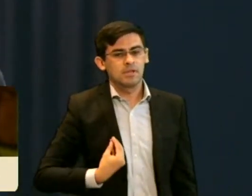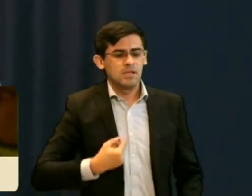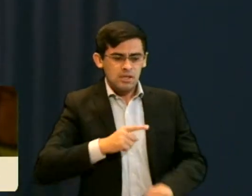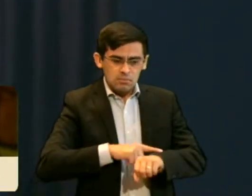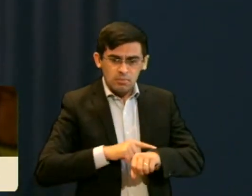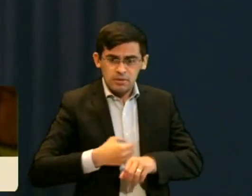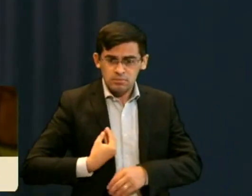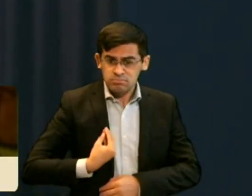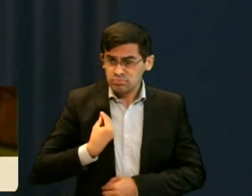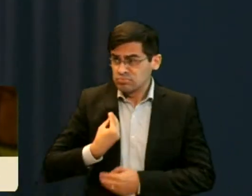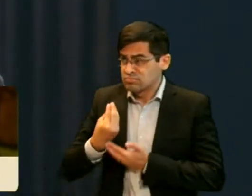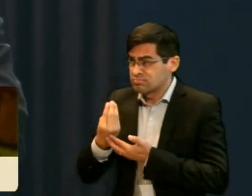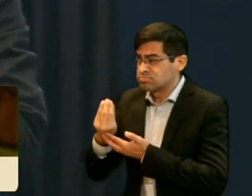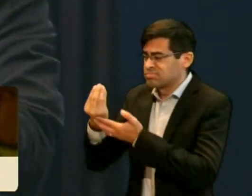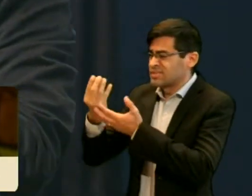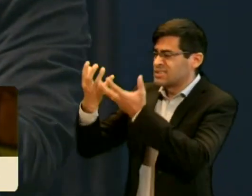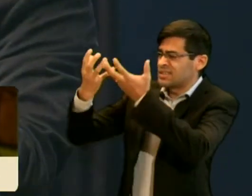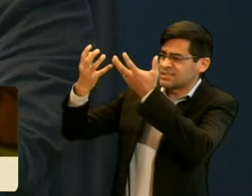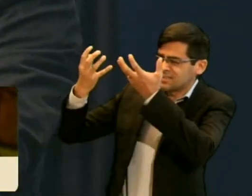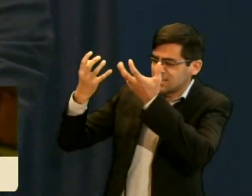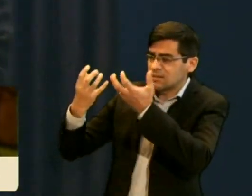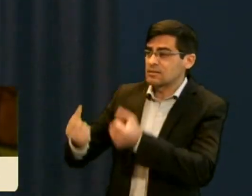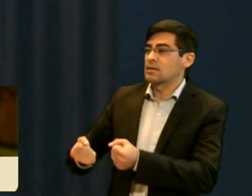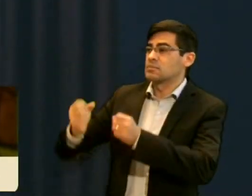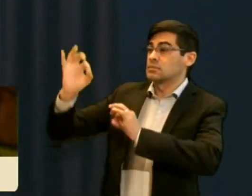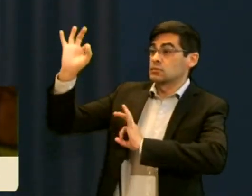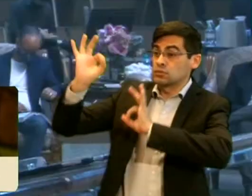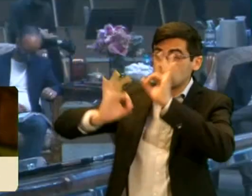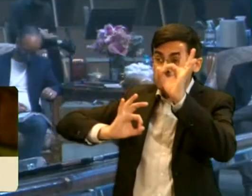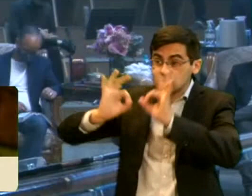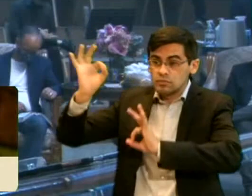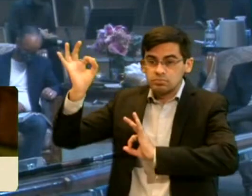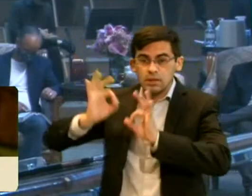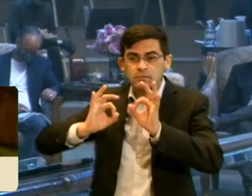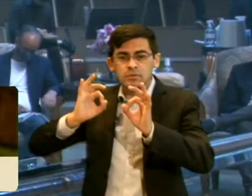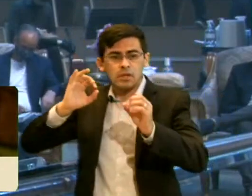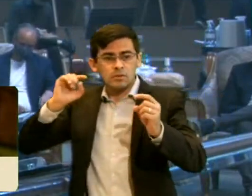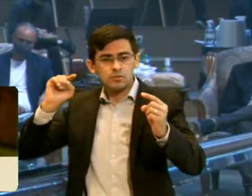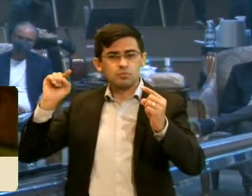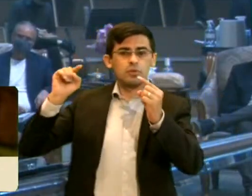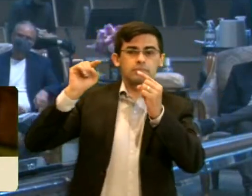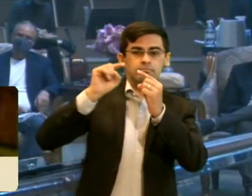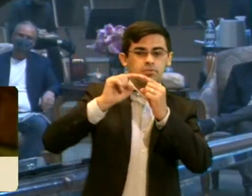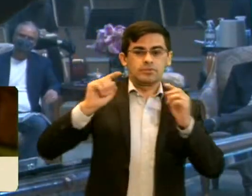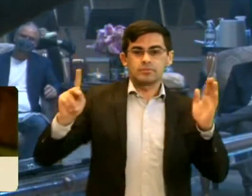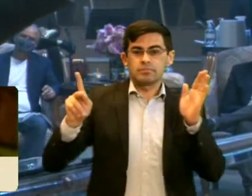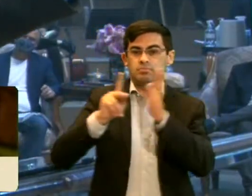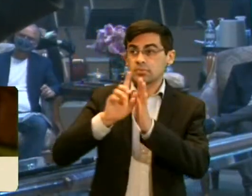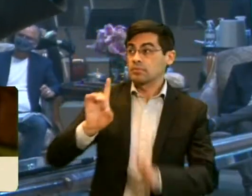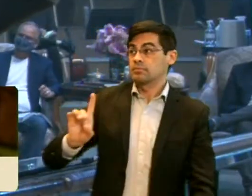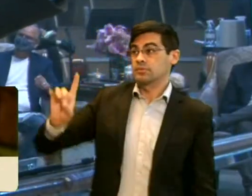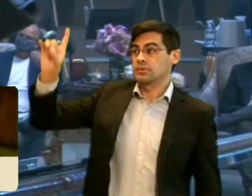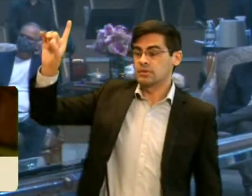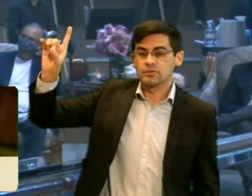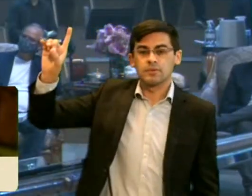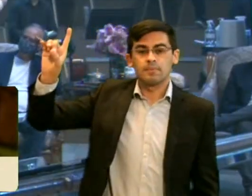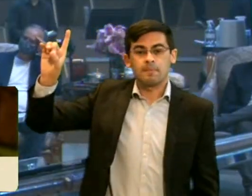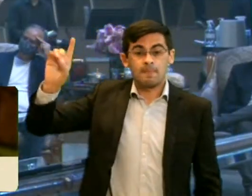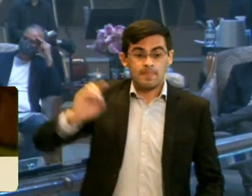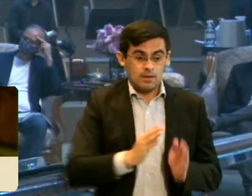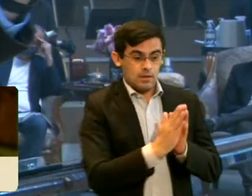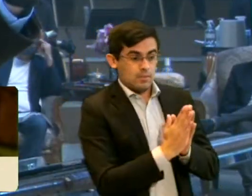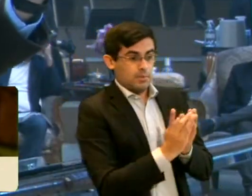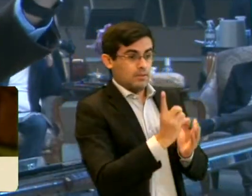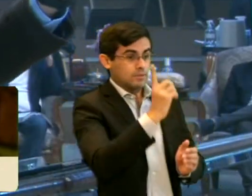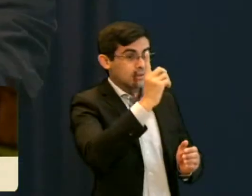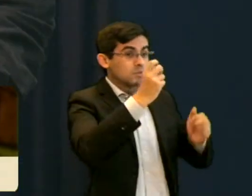a estes planos, quando nos entregamos a esse propósito de Deus, a Bíblia diz que